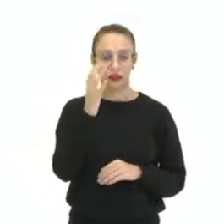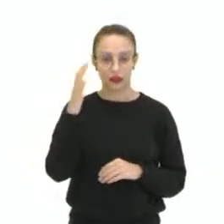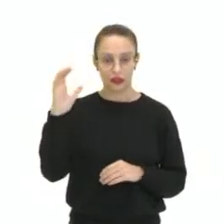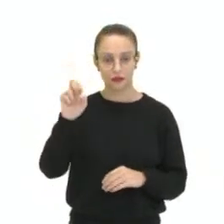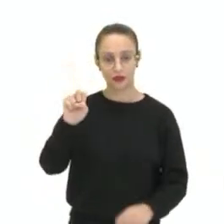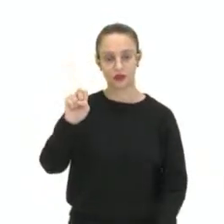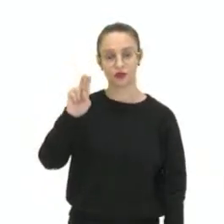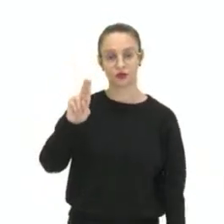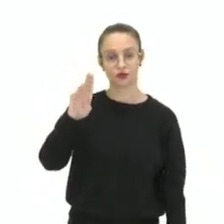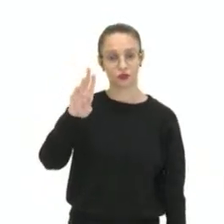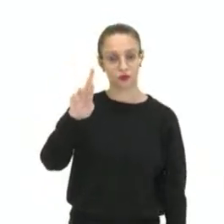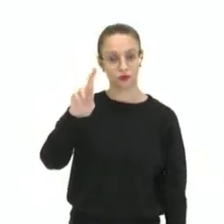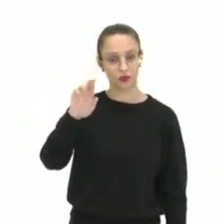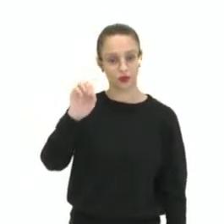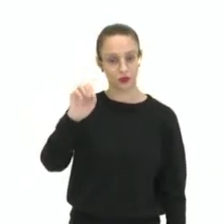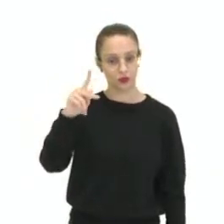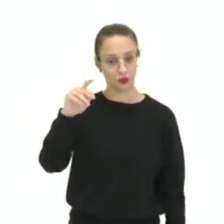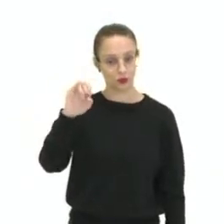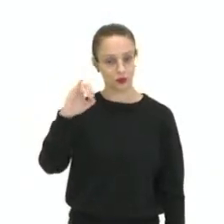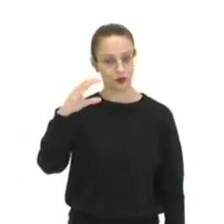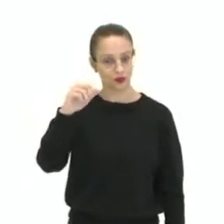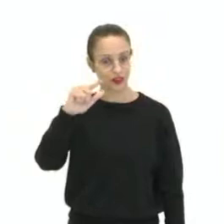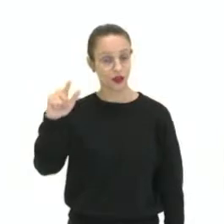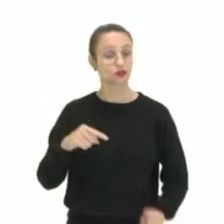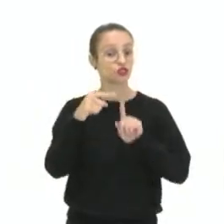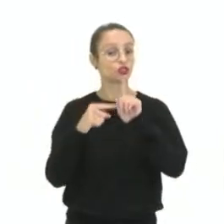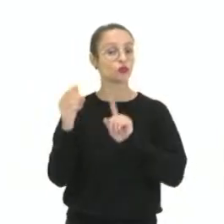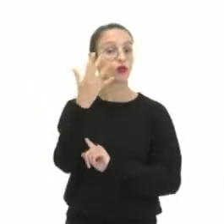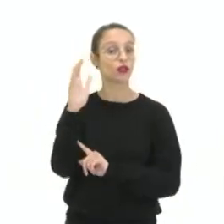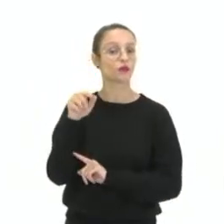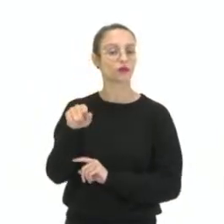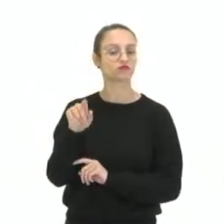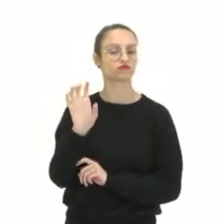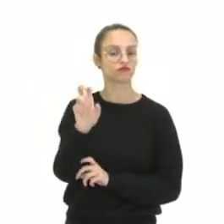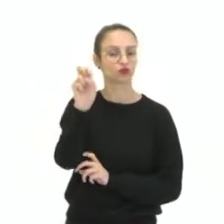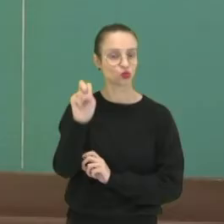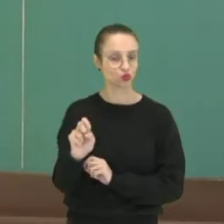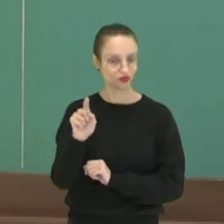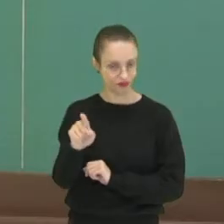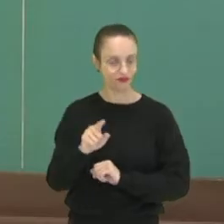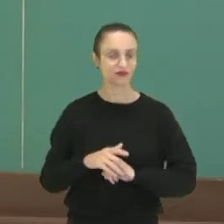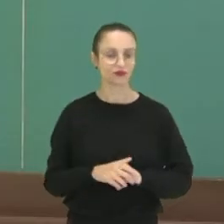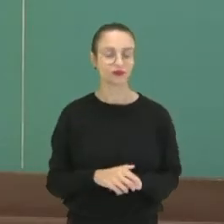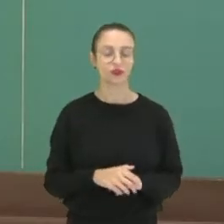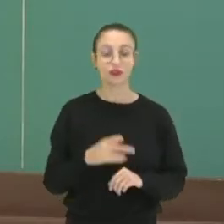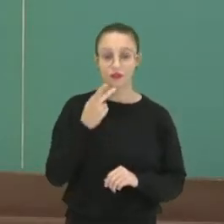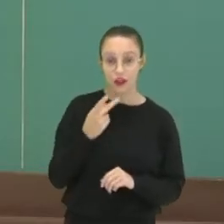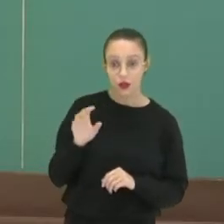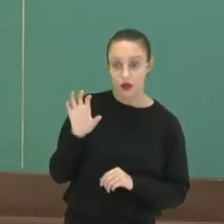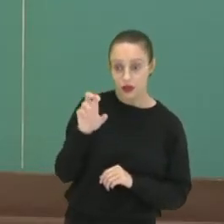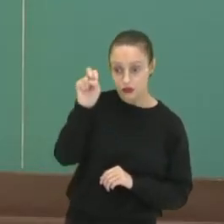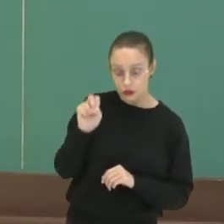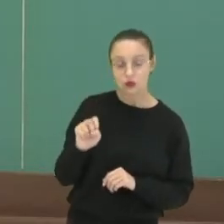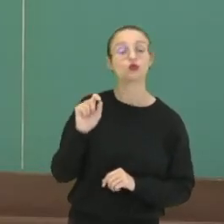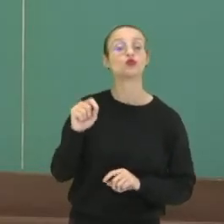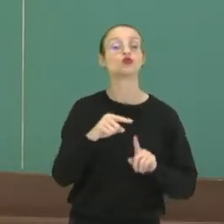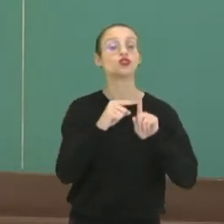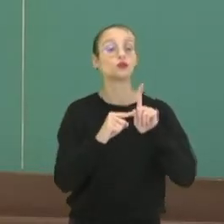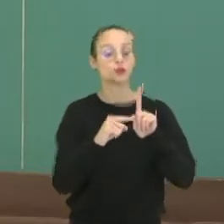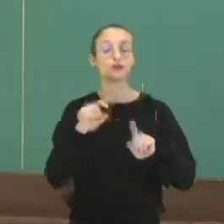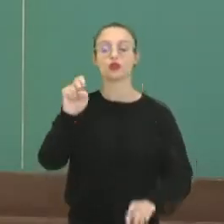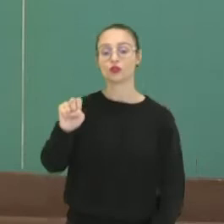podemos esquecer, é o tipo climático da região sul, que predomina na região sul. Ah, falou de região sul? Qual é o tipo de